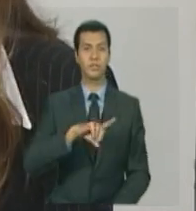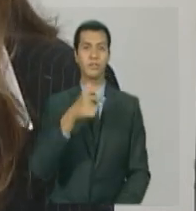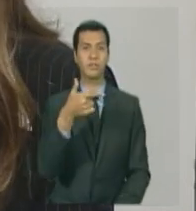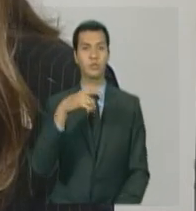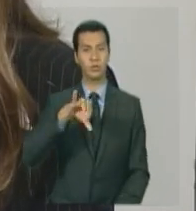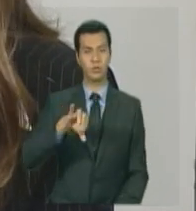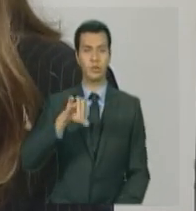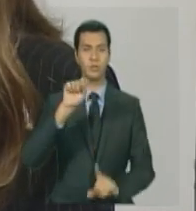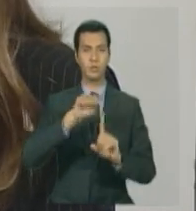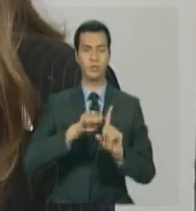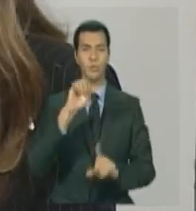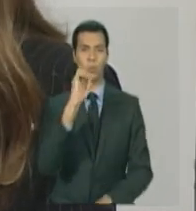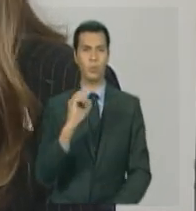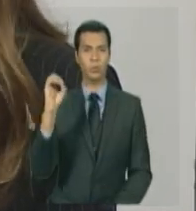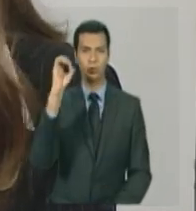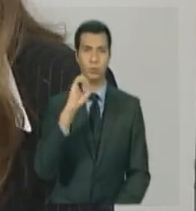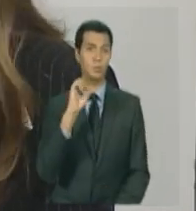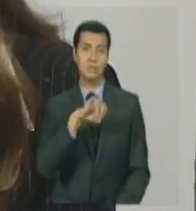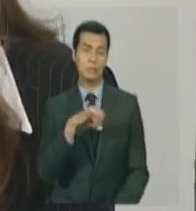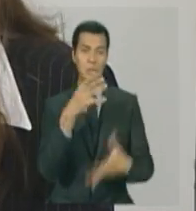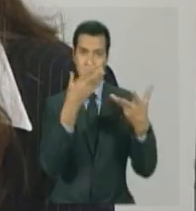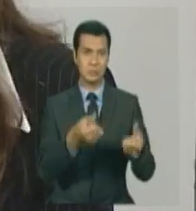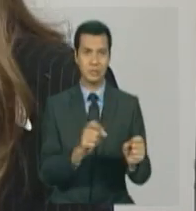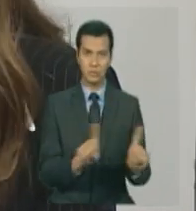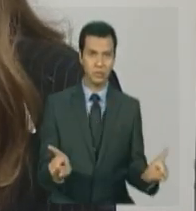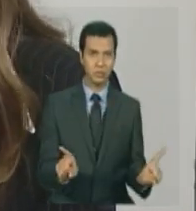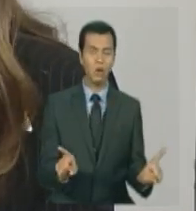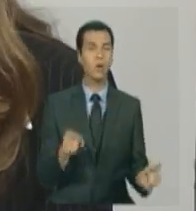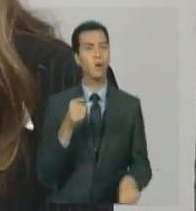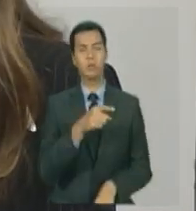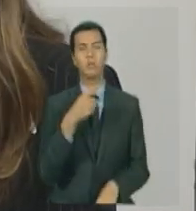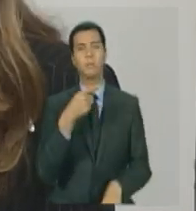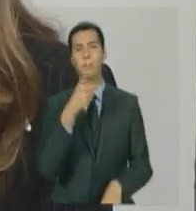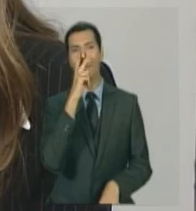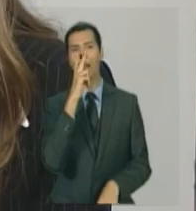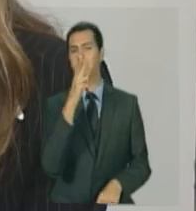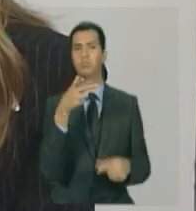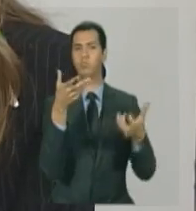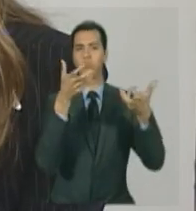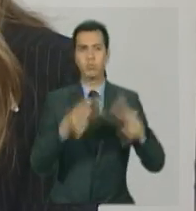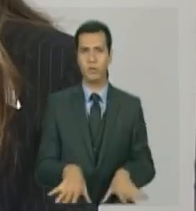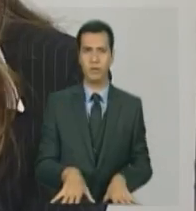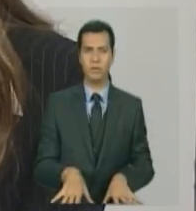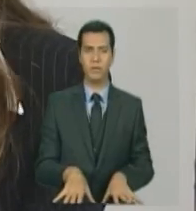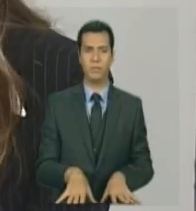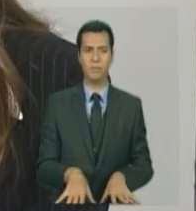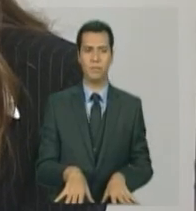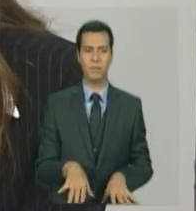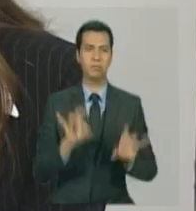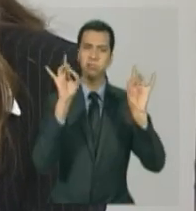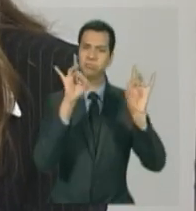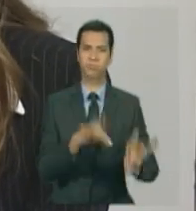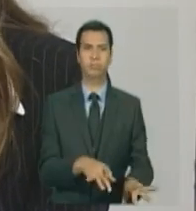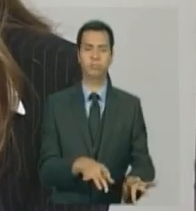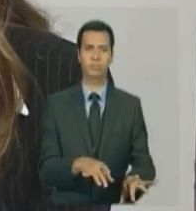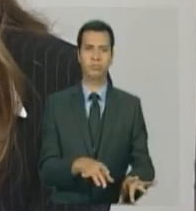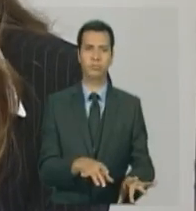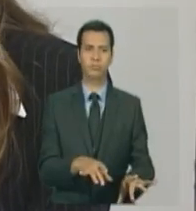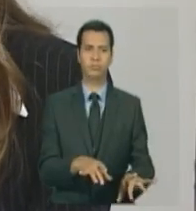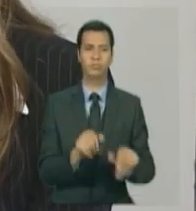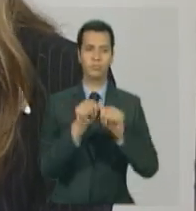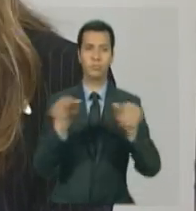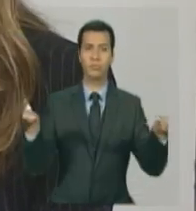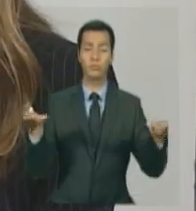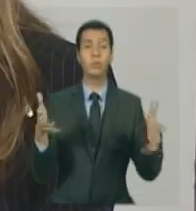não fizer o aceite, a gente vai considerar que ele não quer a expansão. Ele tem a desistência da